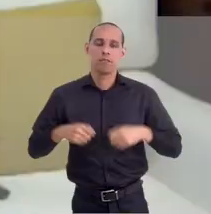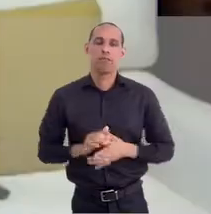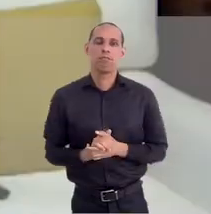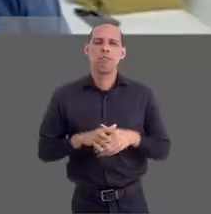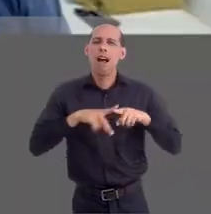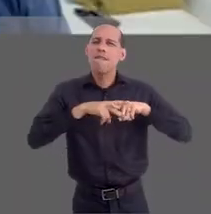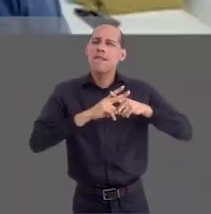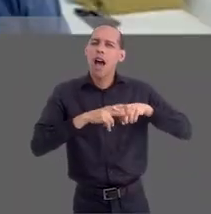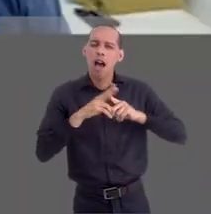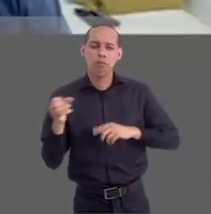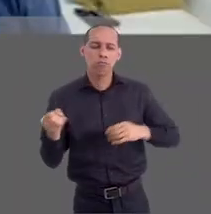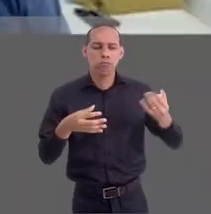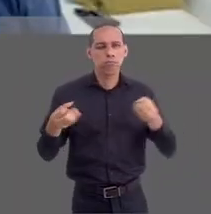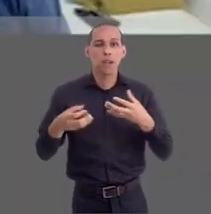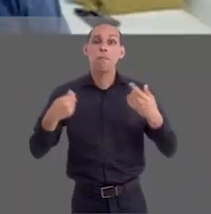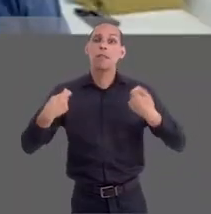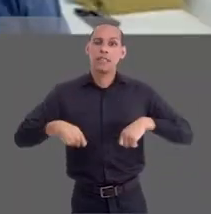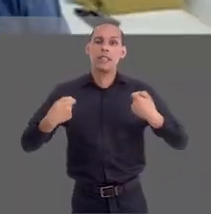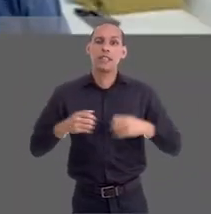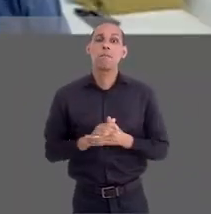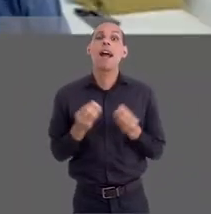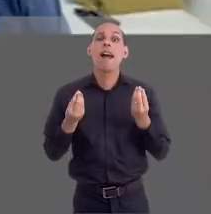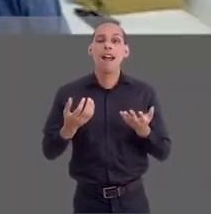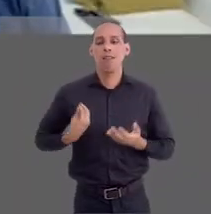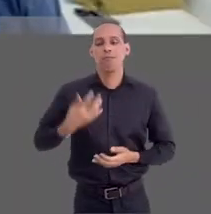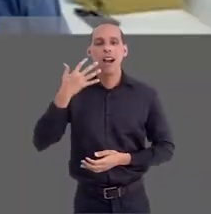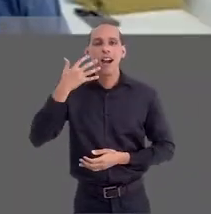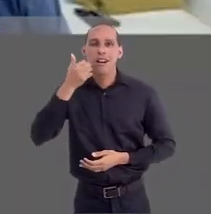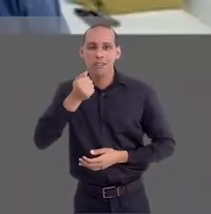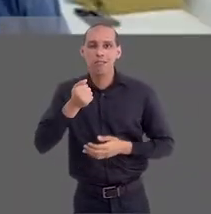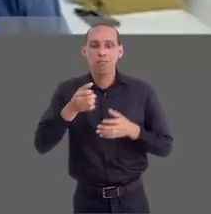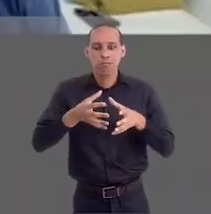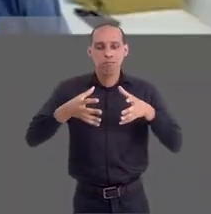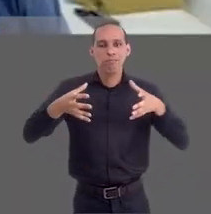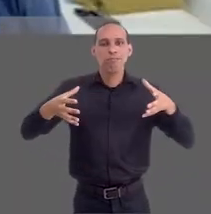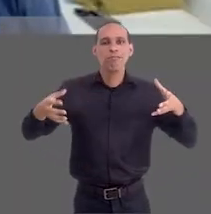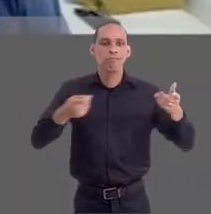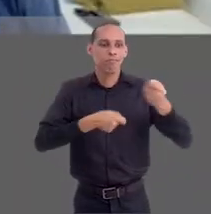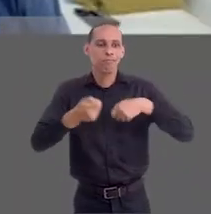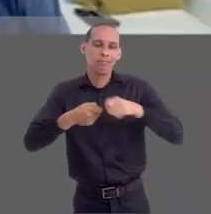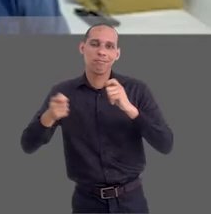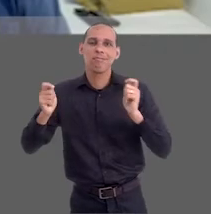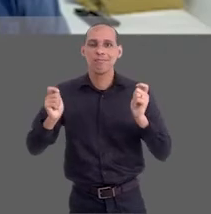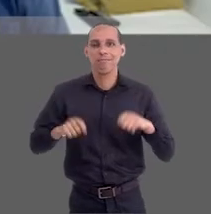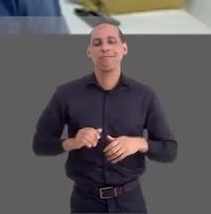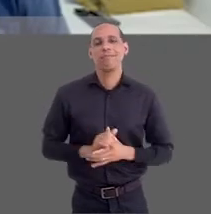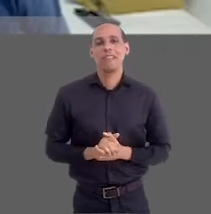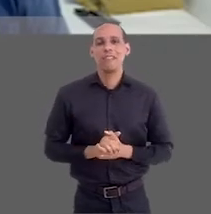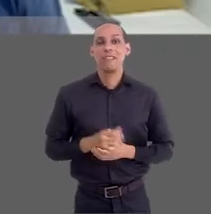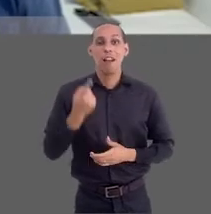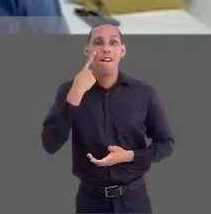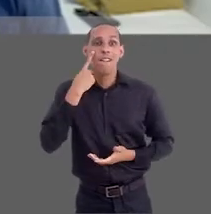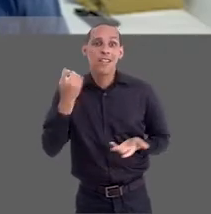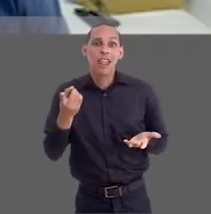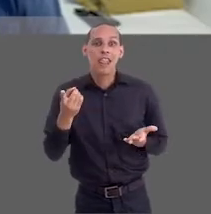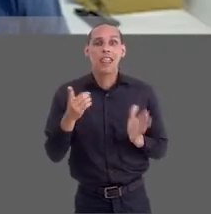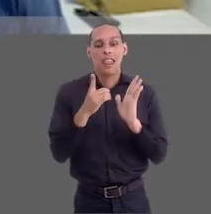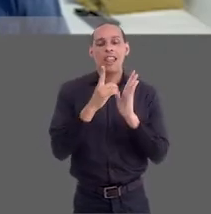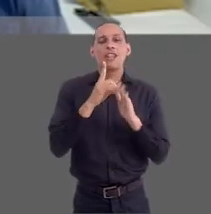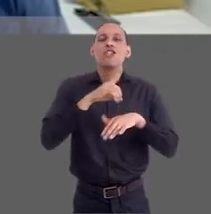da utilização de ferramentas modernas para a sobrevivência e a expansão dos pequenos negócios. Nós vimos isso com relação